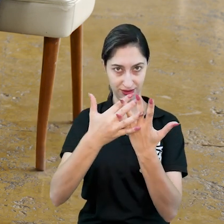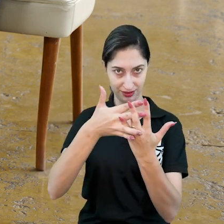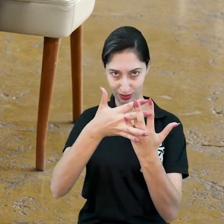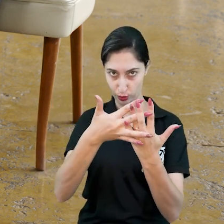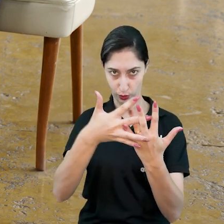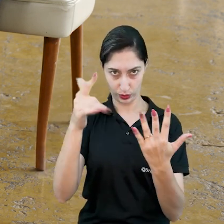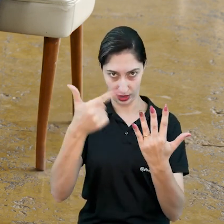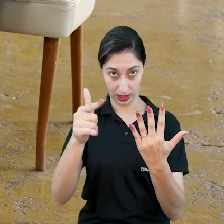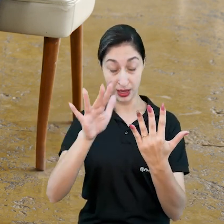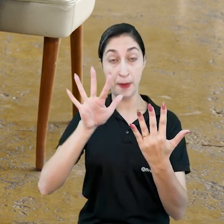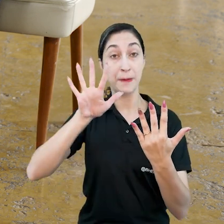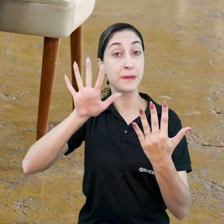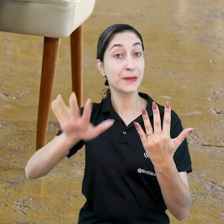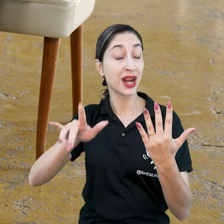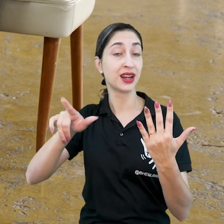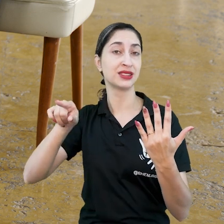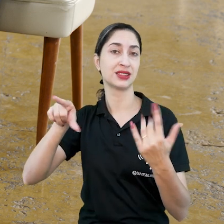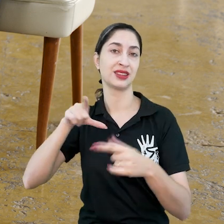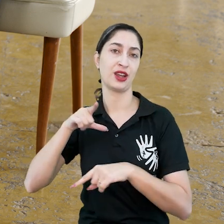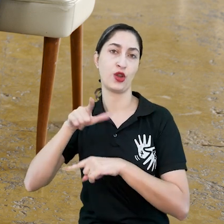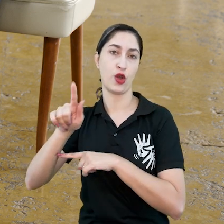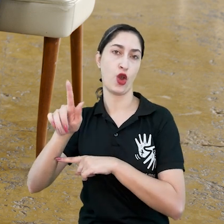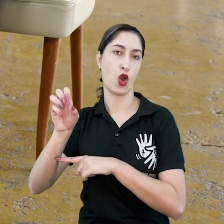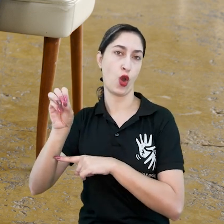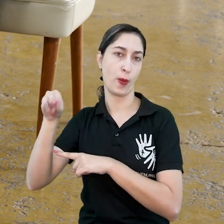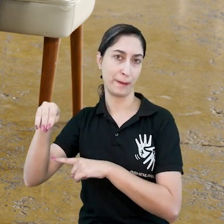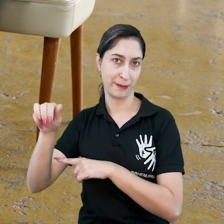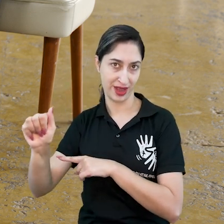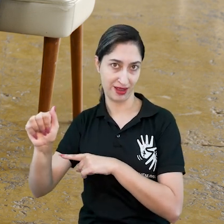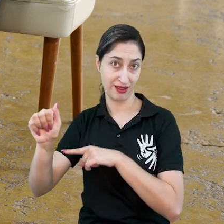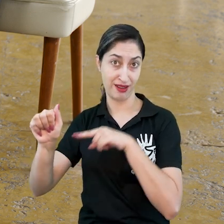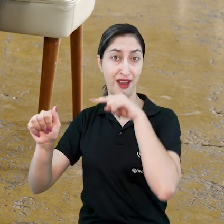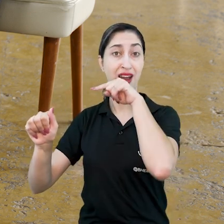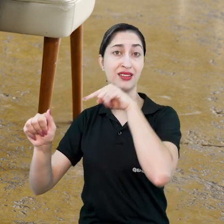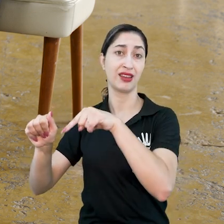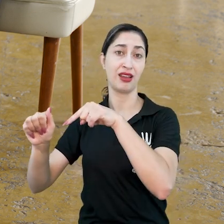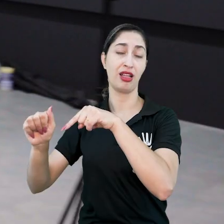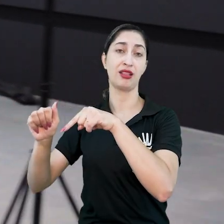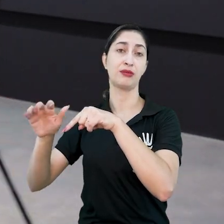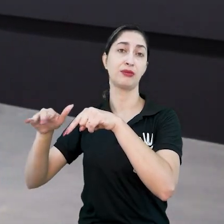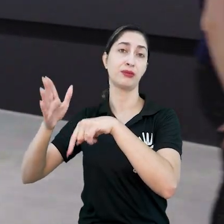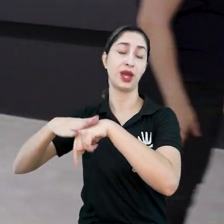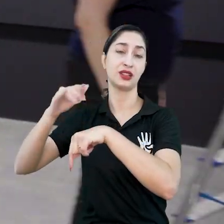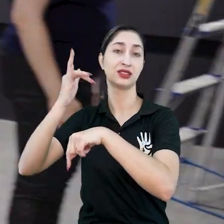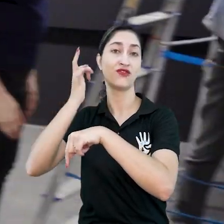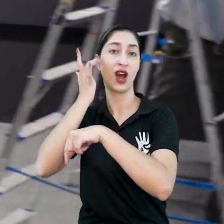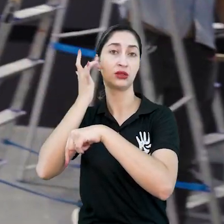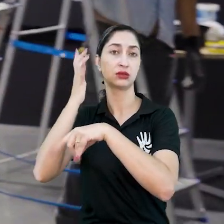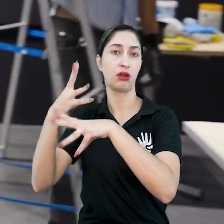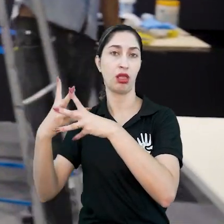goma que oxida com muito mais facilidade do que o próprio fio do tecido.